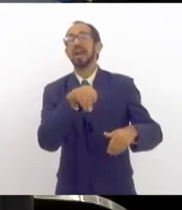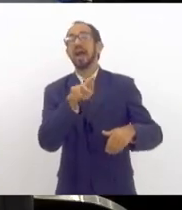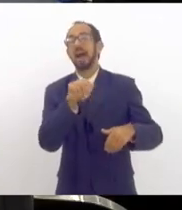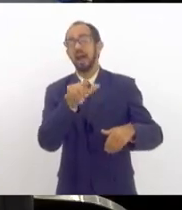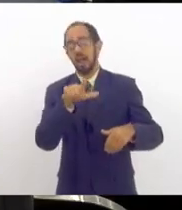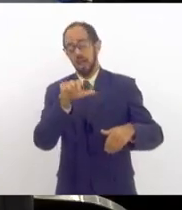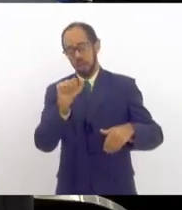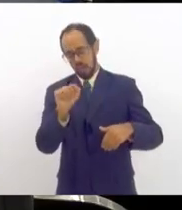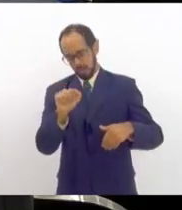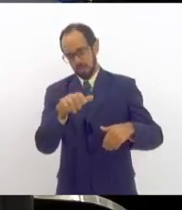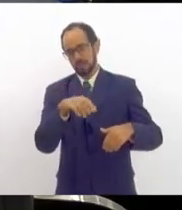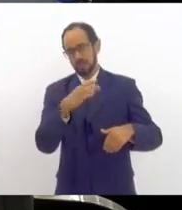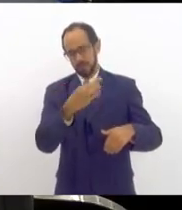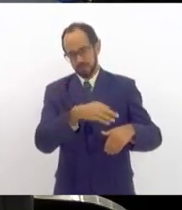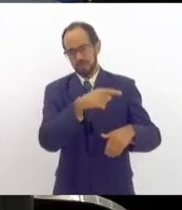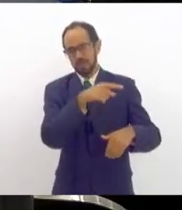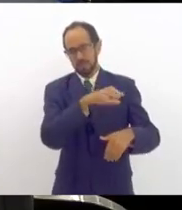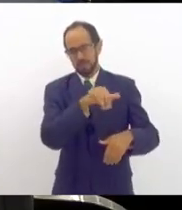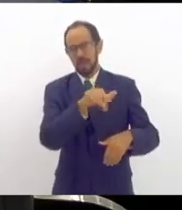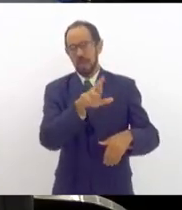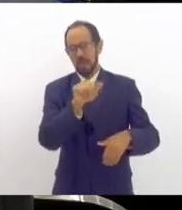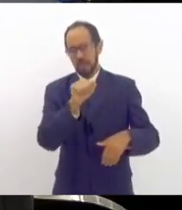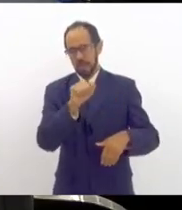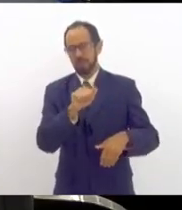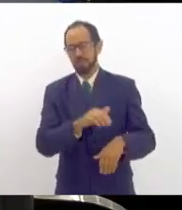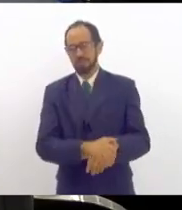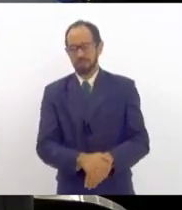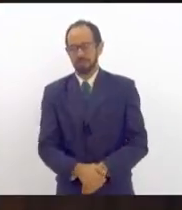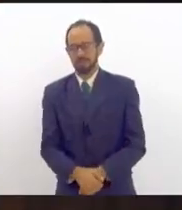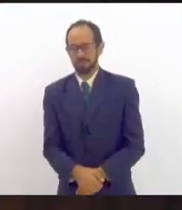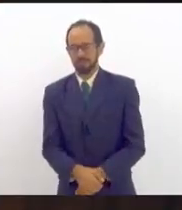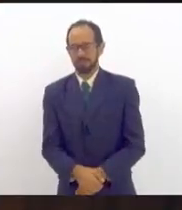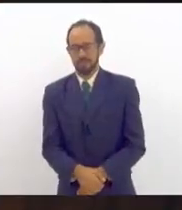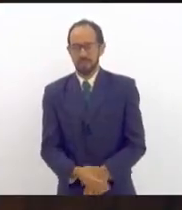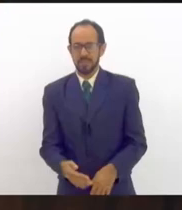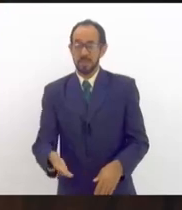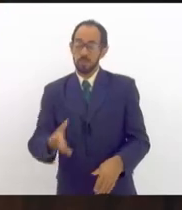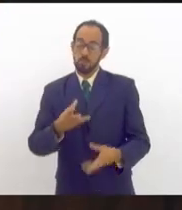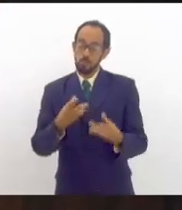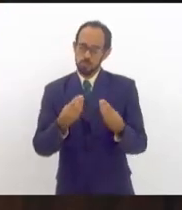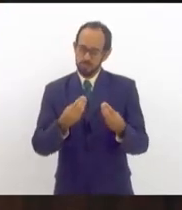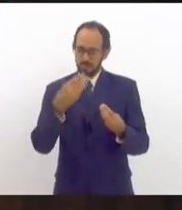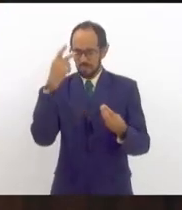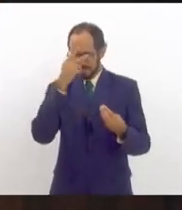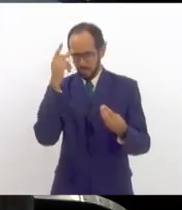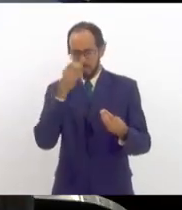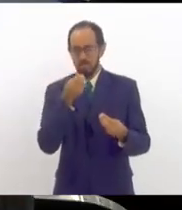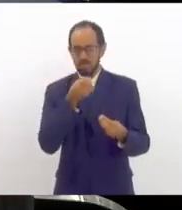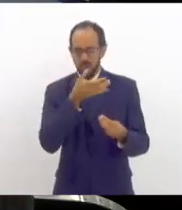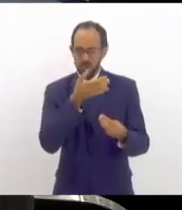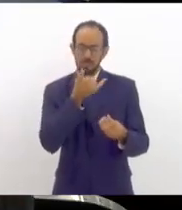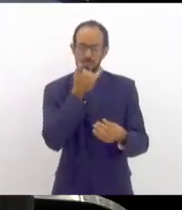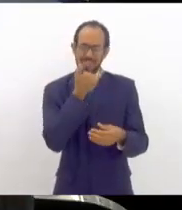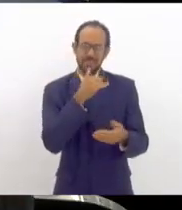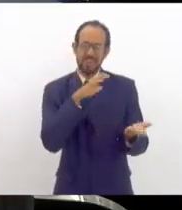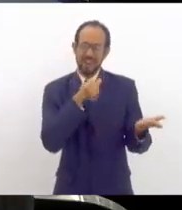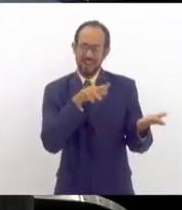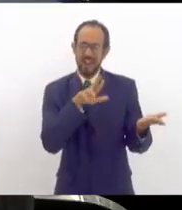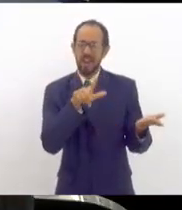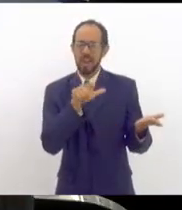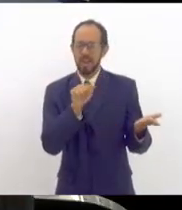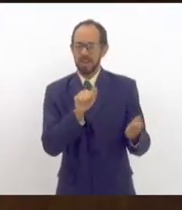mas tá muito pequeno já mandei aumentar o tamanho tem muita gente nova Me perdoa tá Carlinha Carla Machado